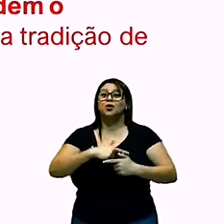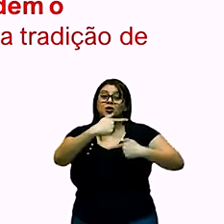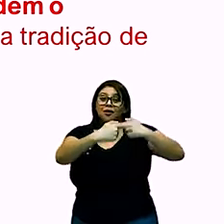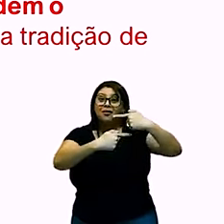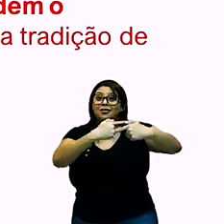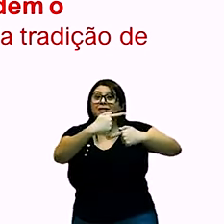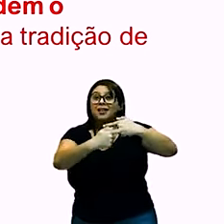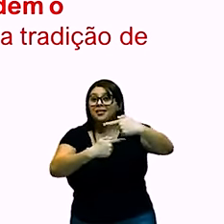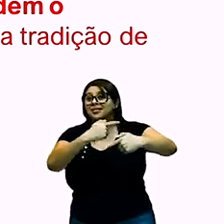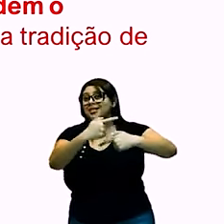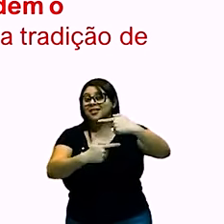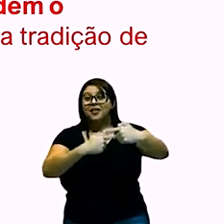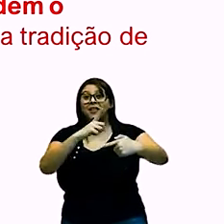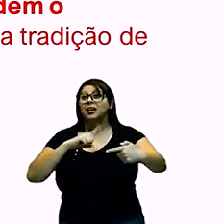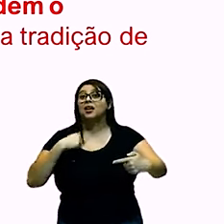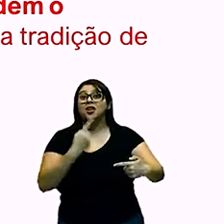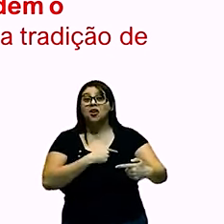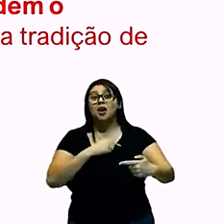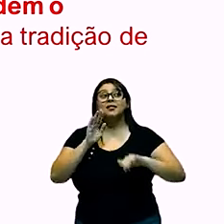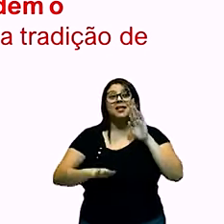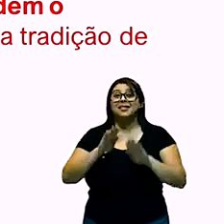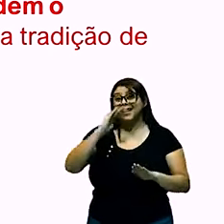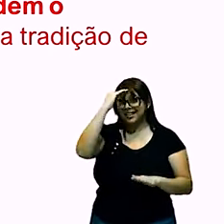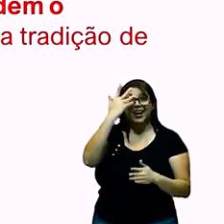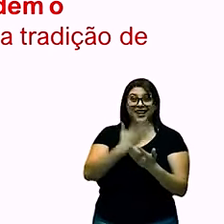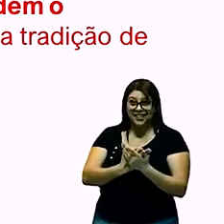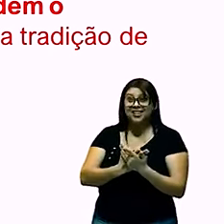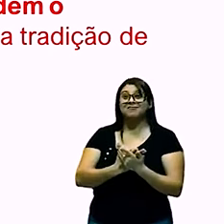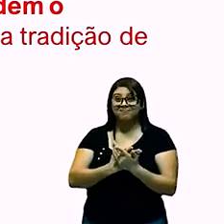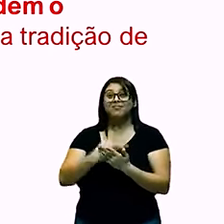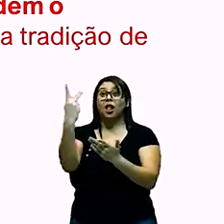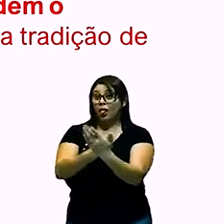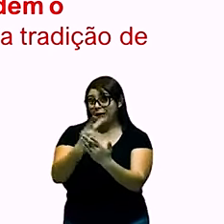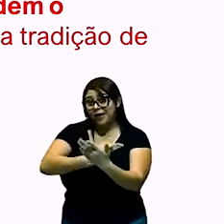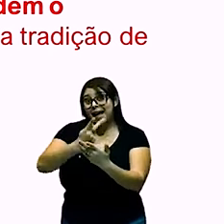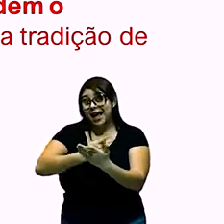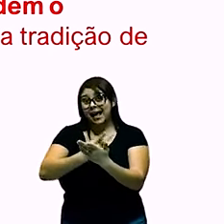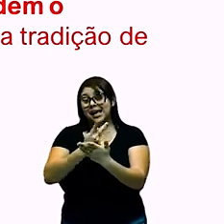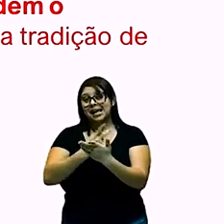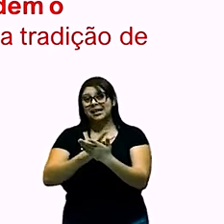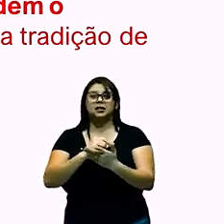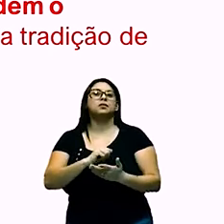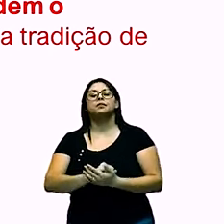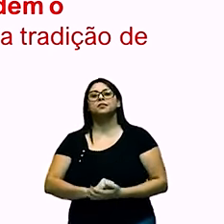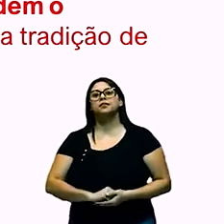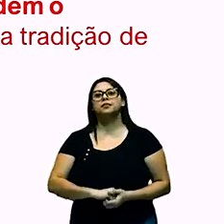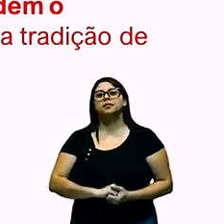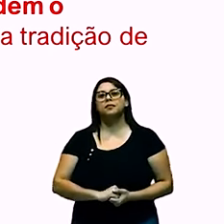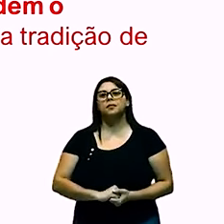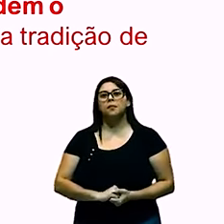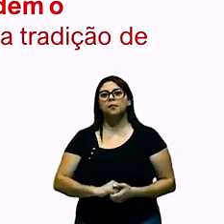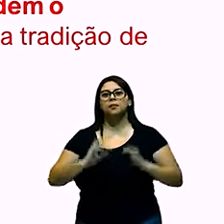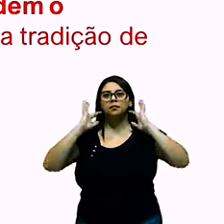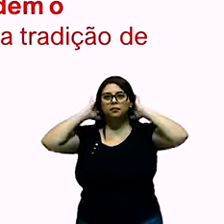vezes nem pergunta se aquilo é bíblico ou não. Desde questões contrárias às escrituras, até questões que do dia a dia